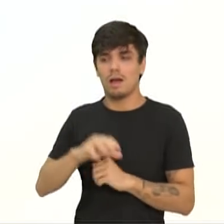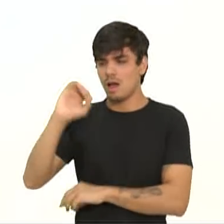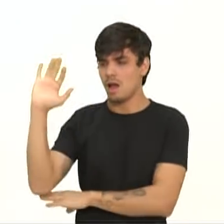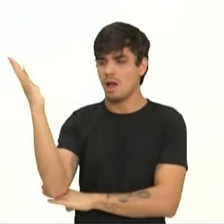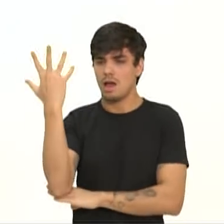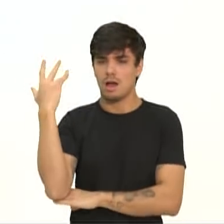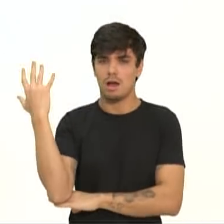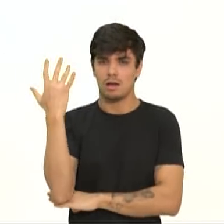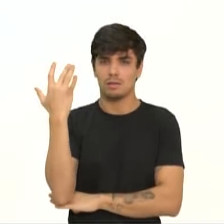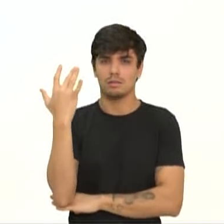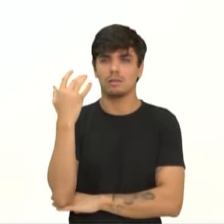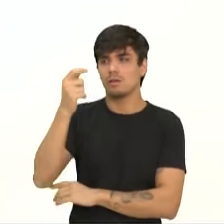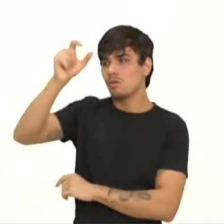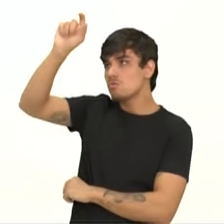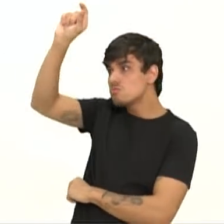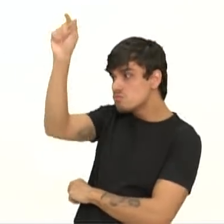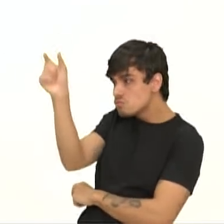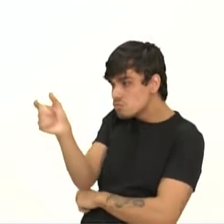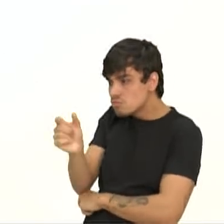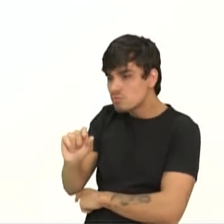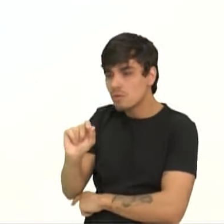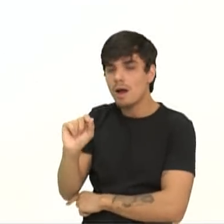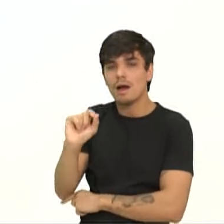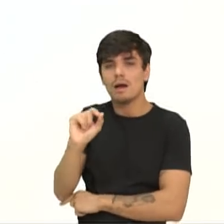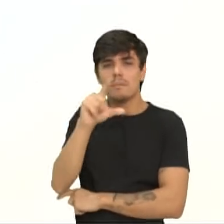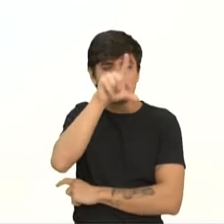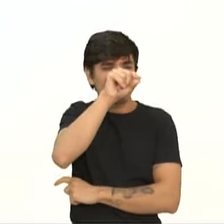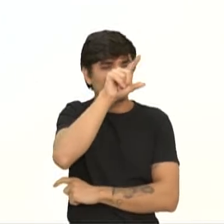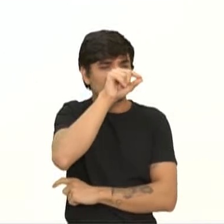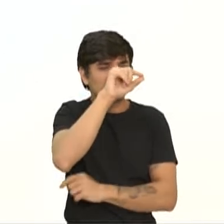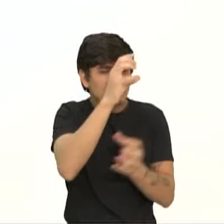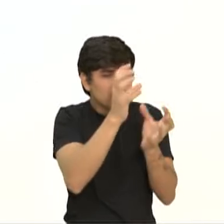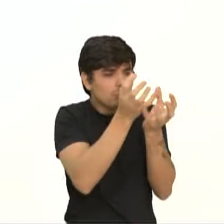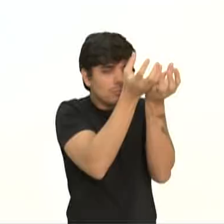Árvores, cipós, ninhos de passarinhos.